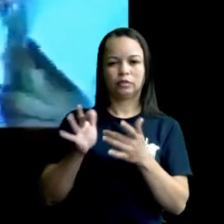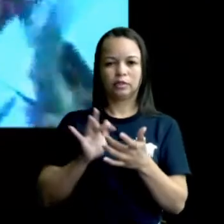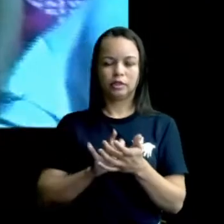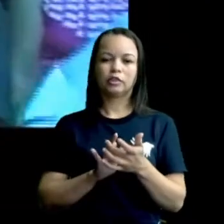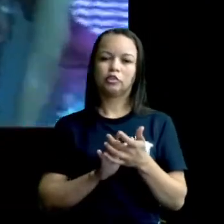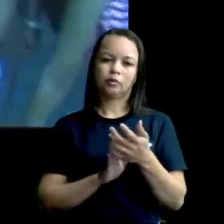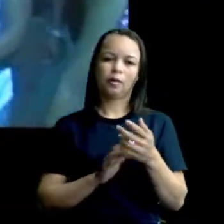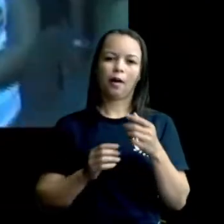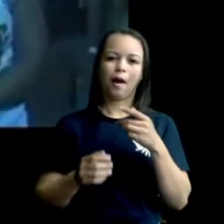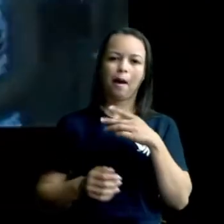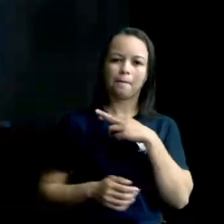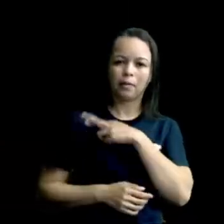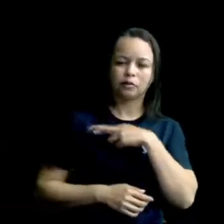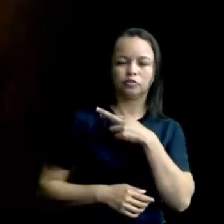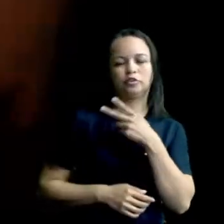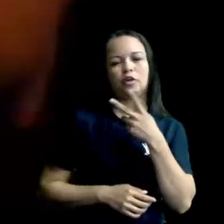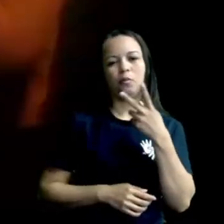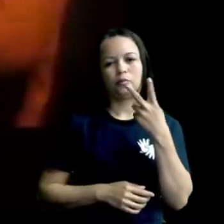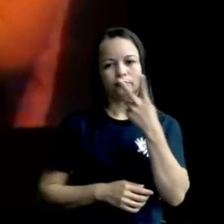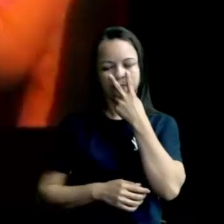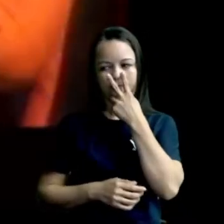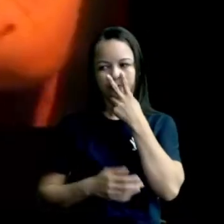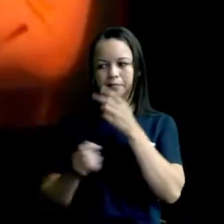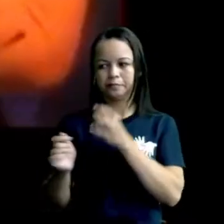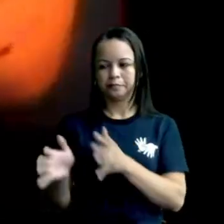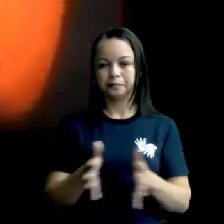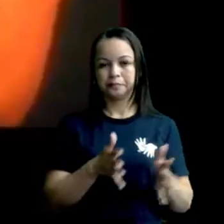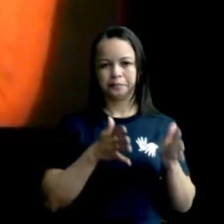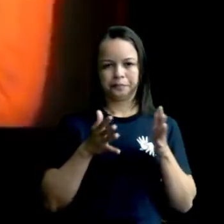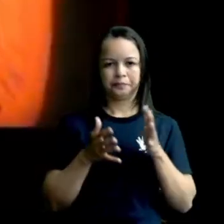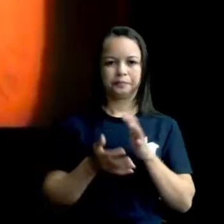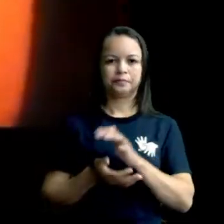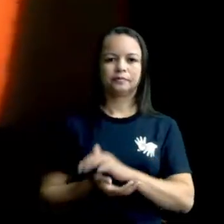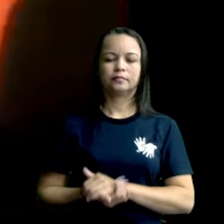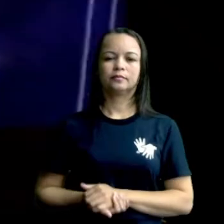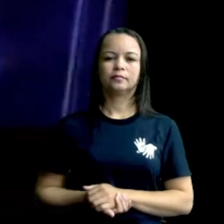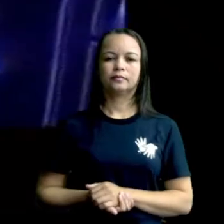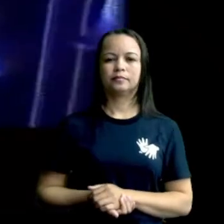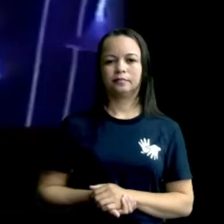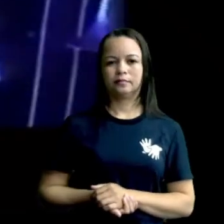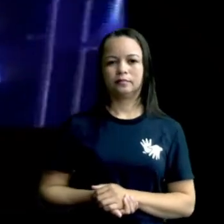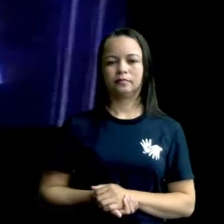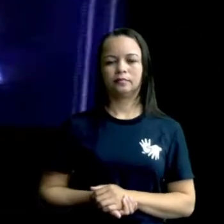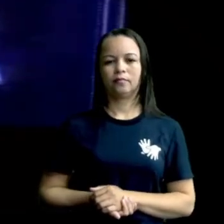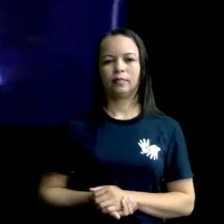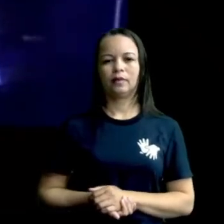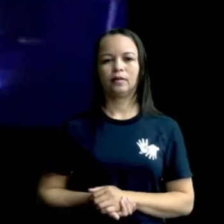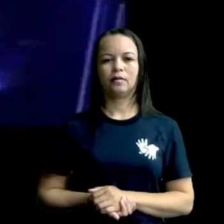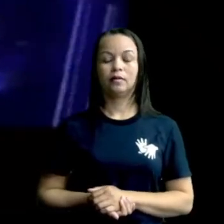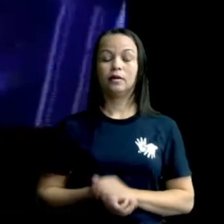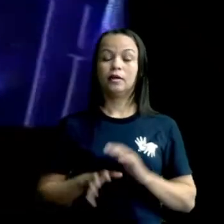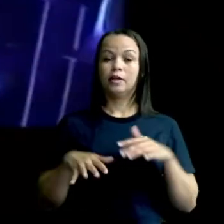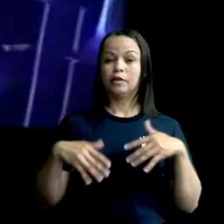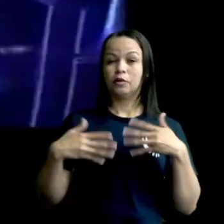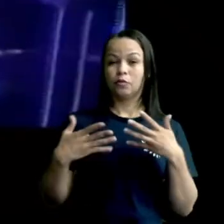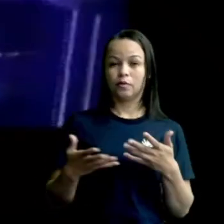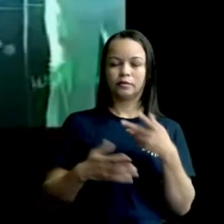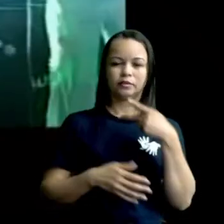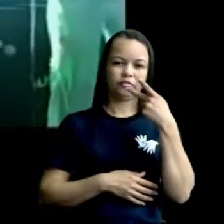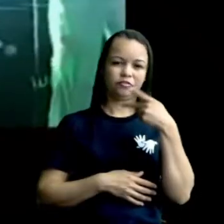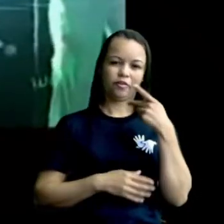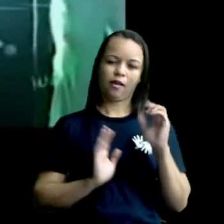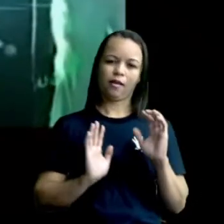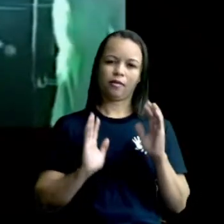leva multidões à praça pública. Aqui vou deixar meu coração. E quando se fala